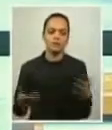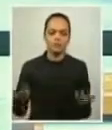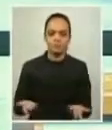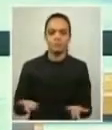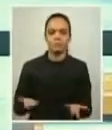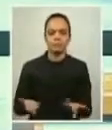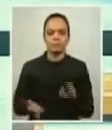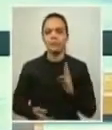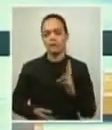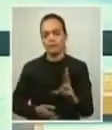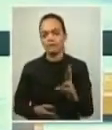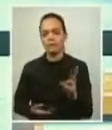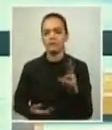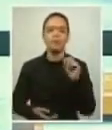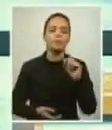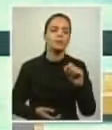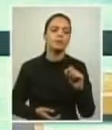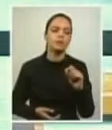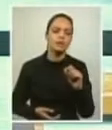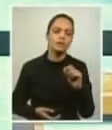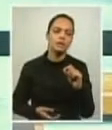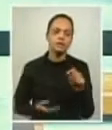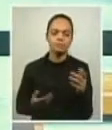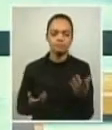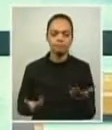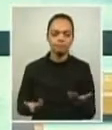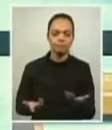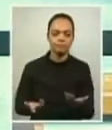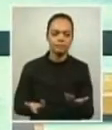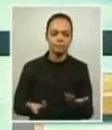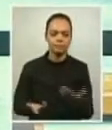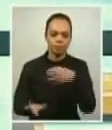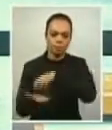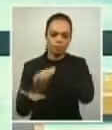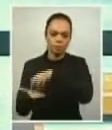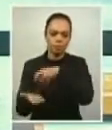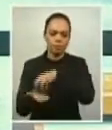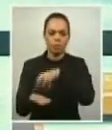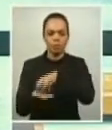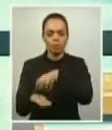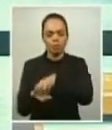de representação essa de um segmento